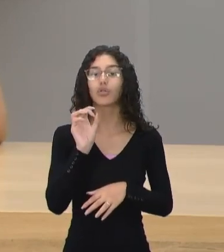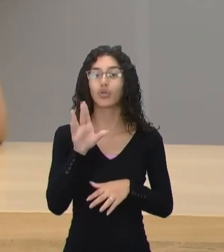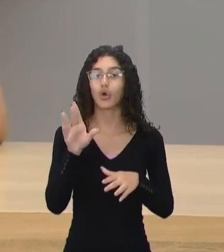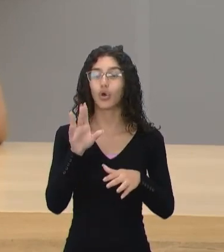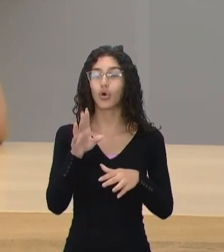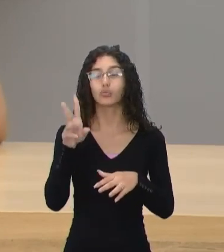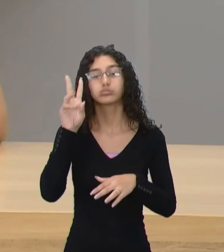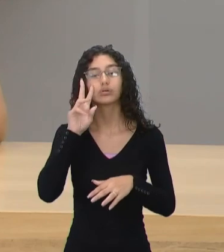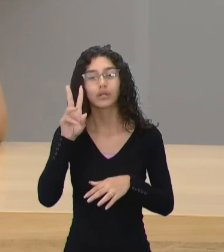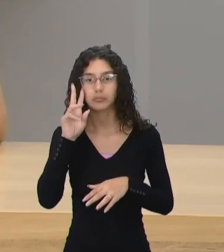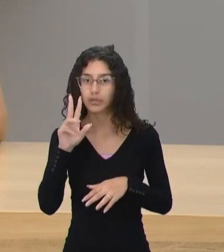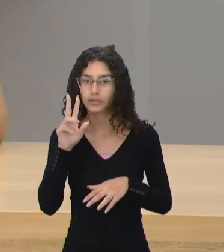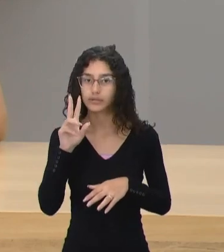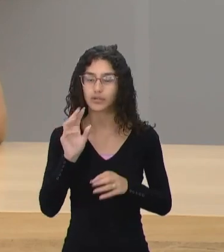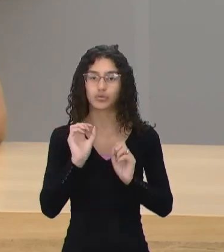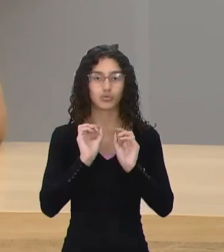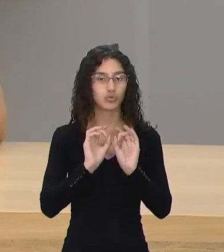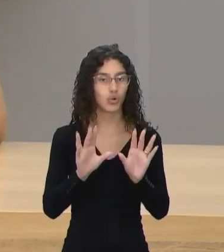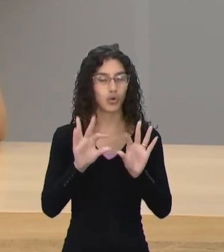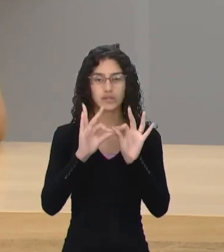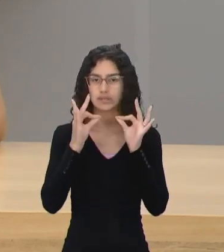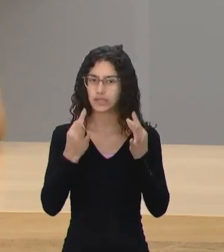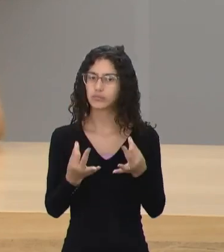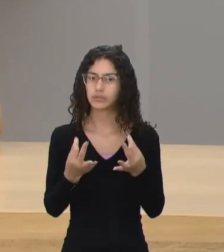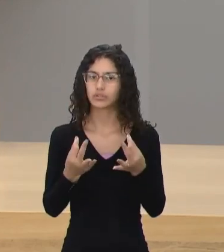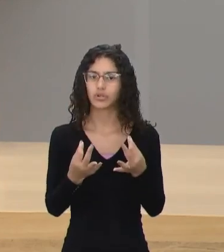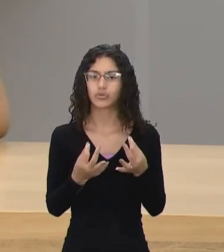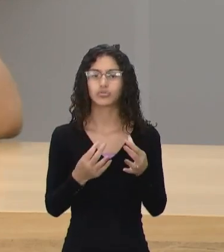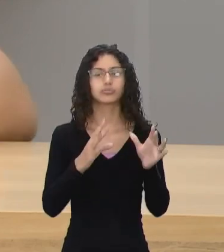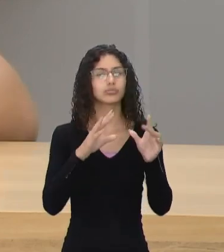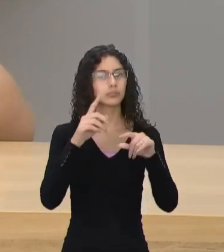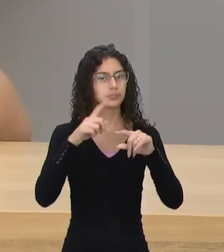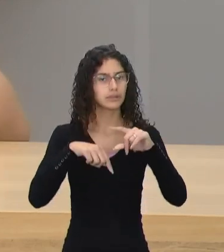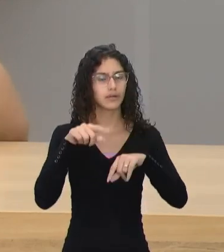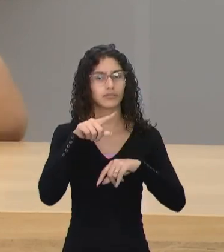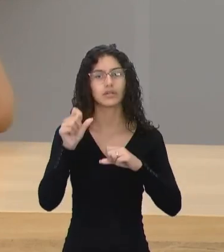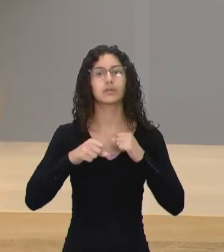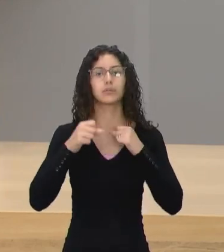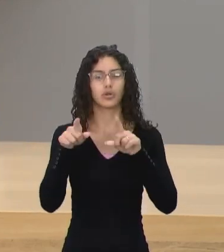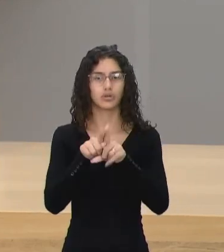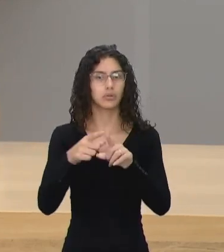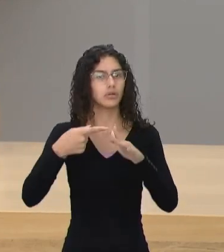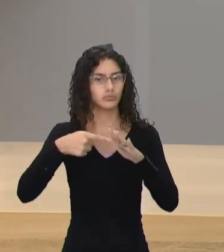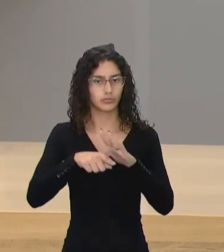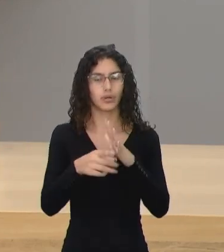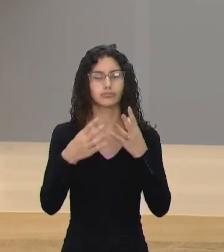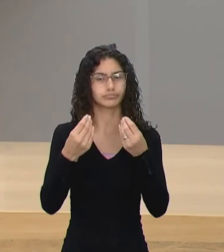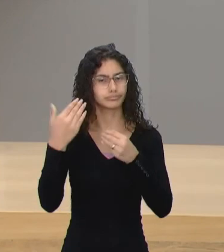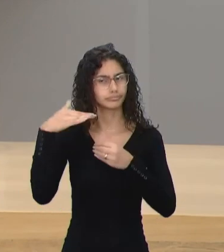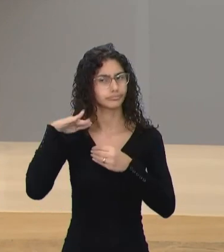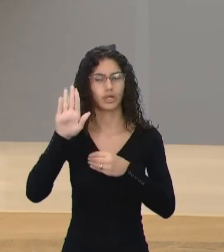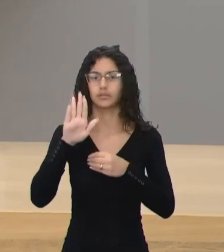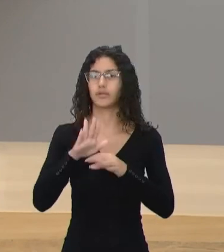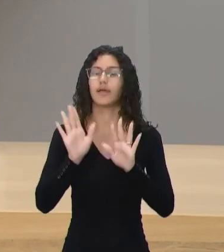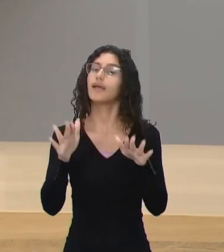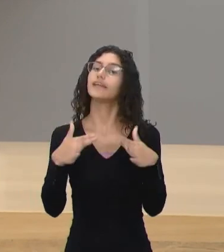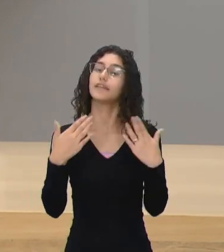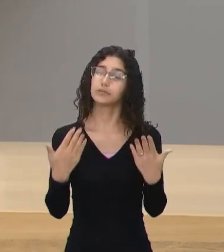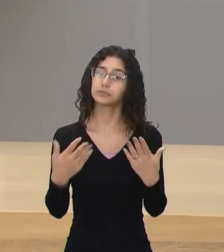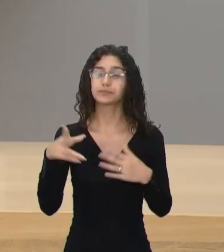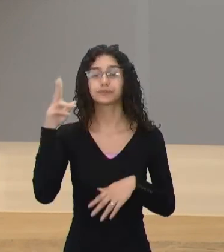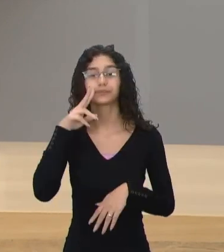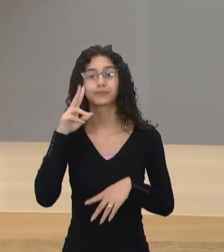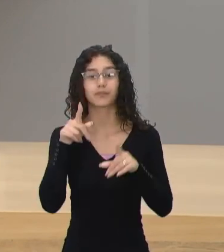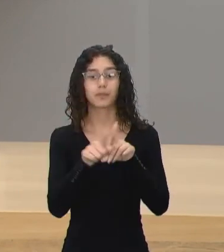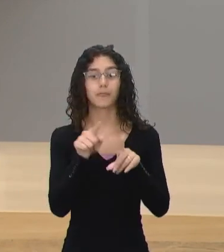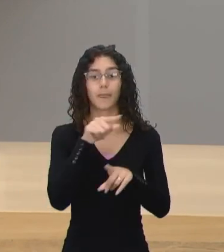um recorte, apenas um recorte simplificado de um conteúdo que vocês podem se aprofundar muito mais. Então,